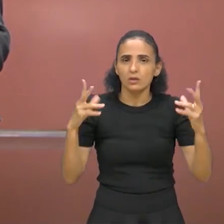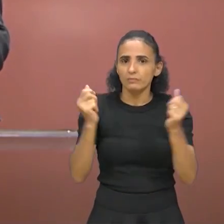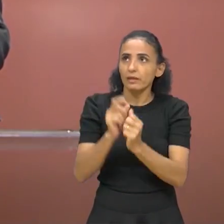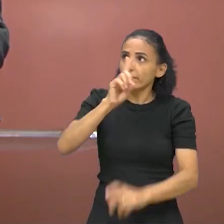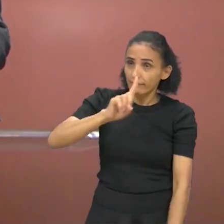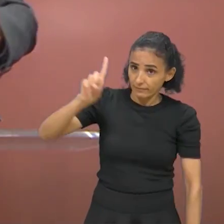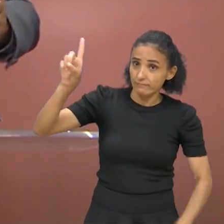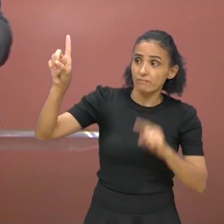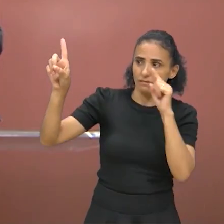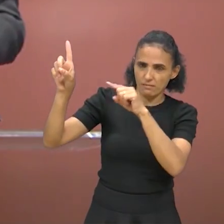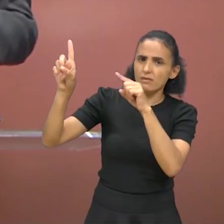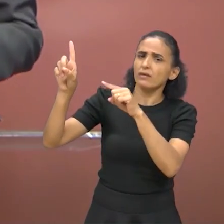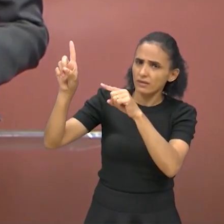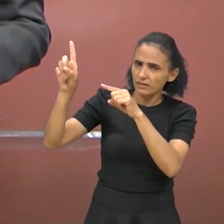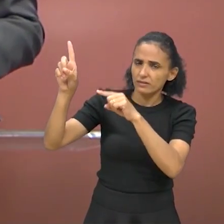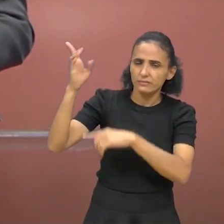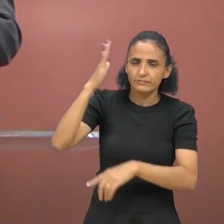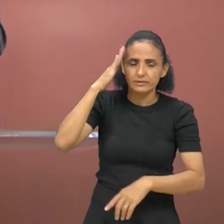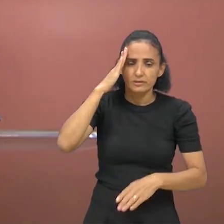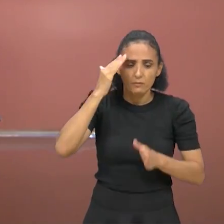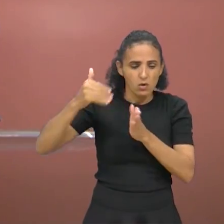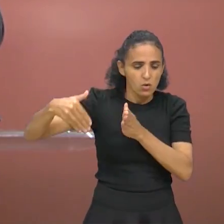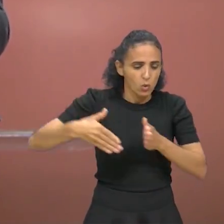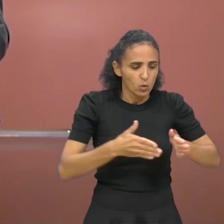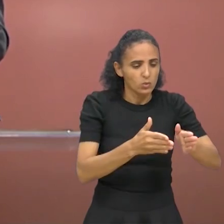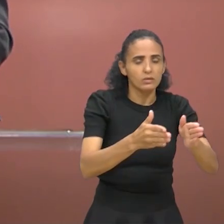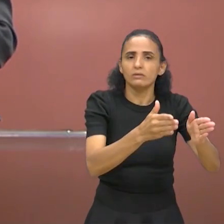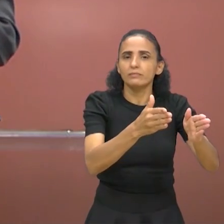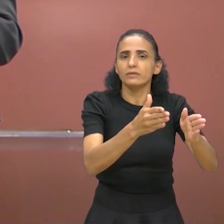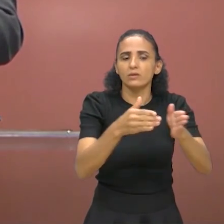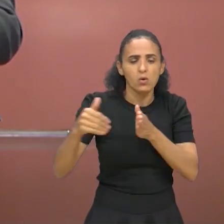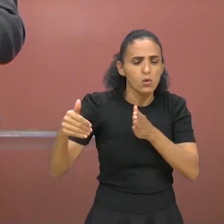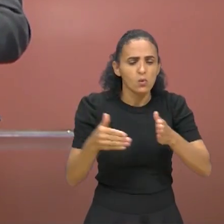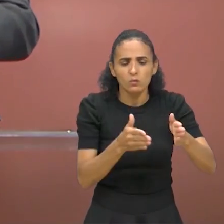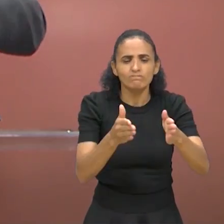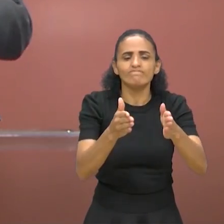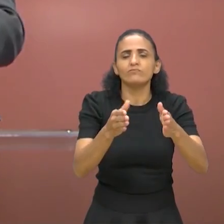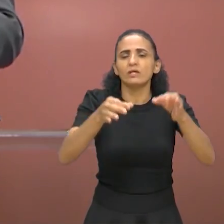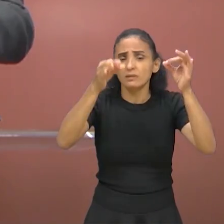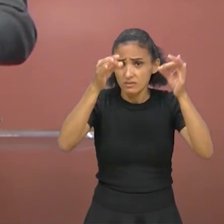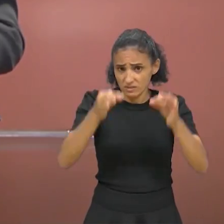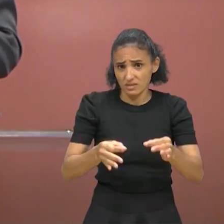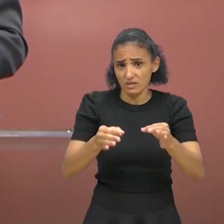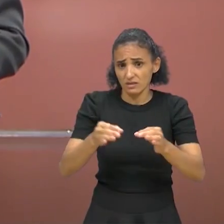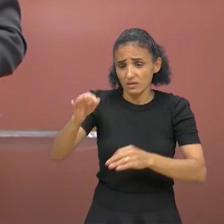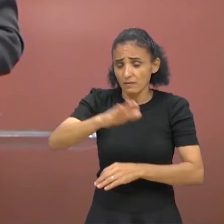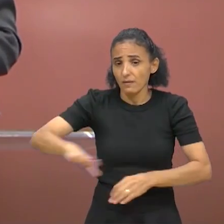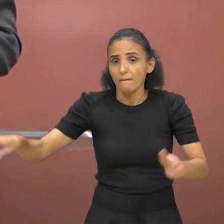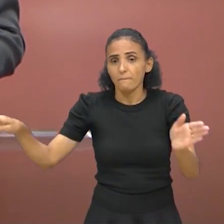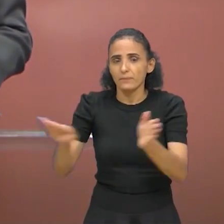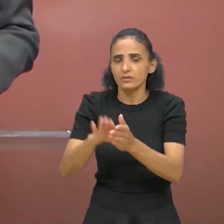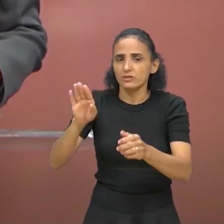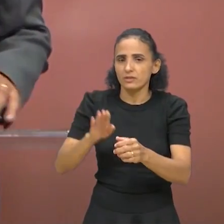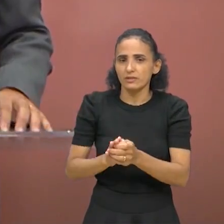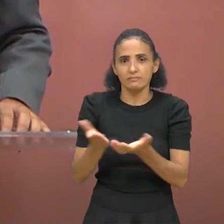Deus poderia levá-los por um caminho diferente até que eles chegassem a Elim, que está no versículo 27 que nós